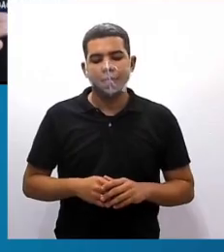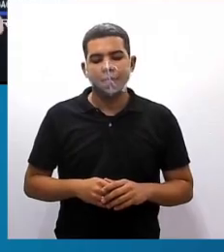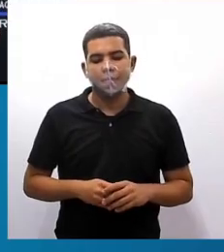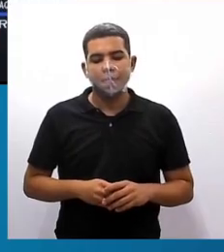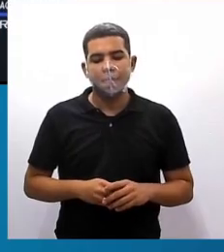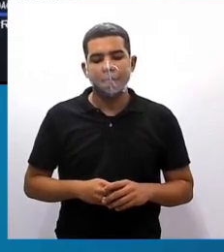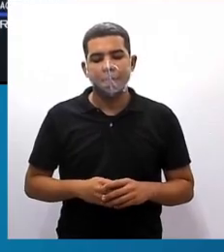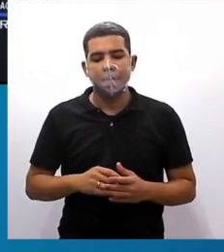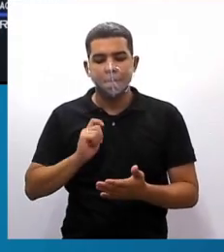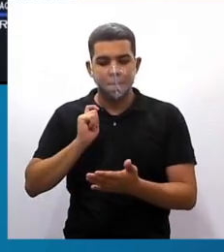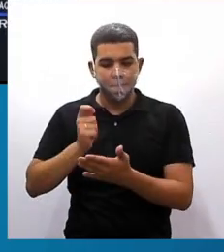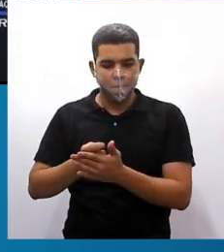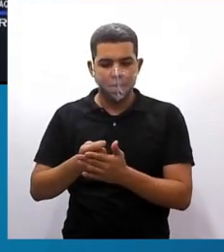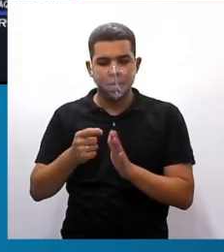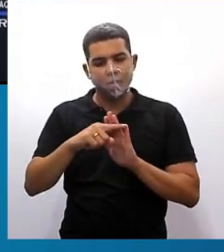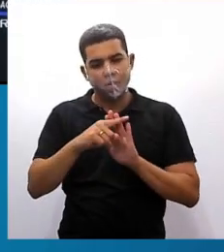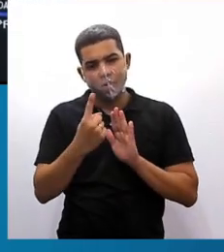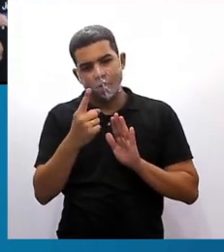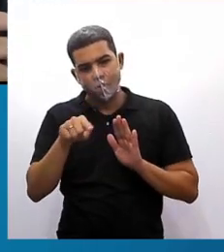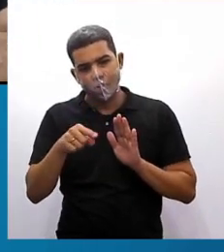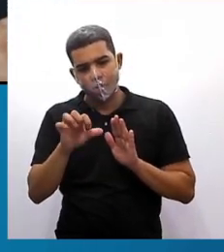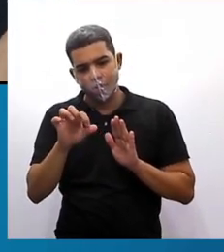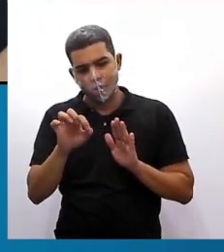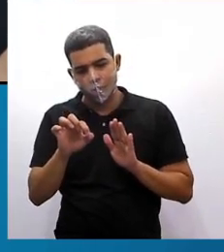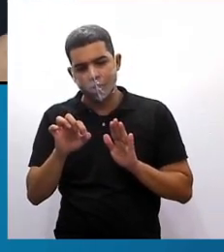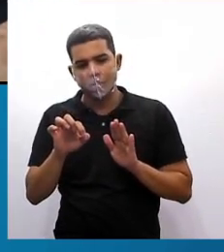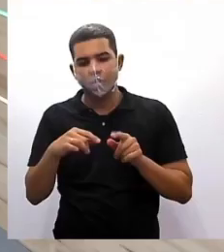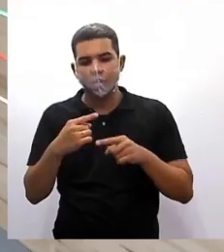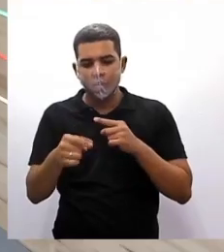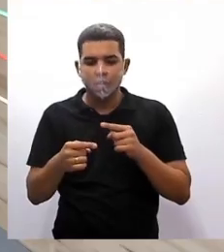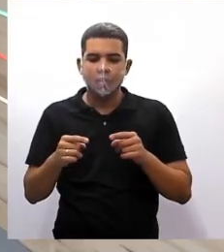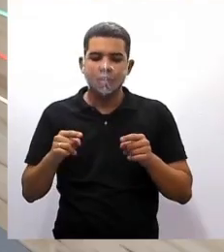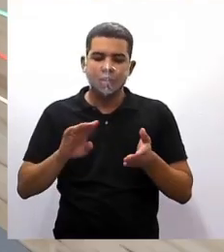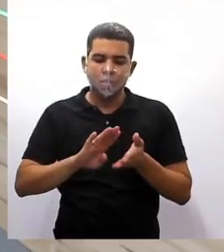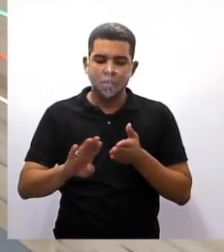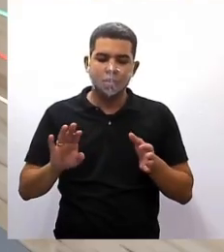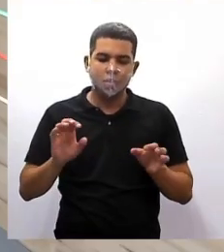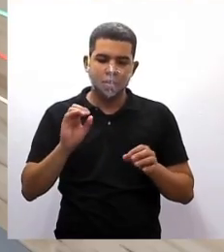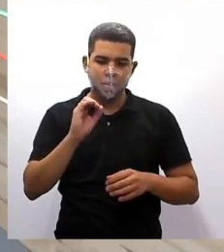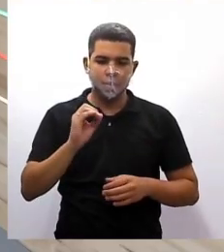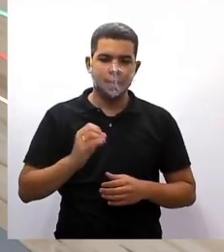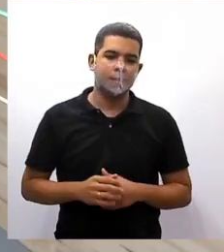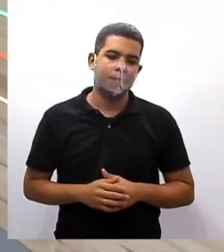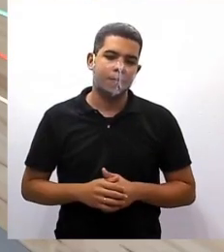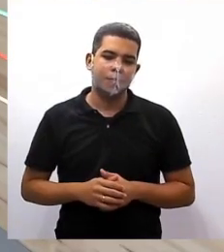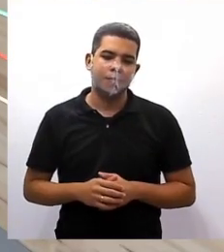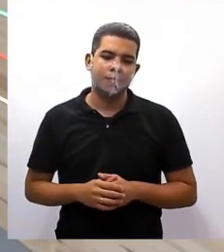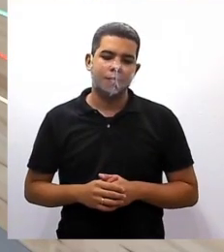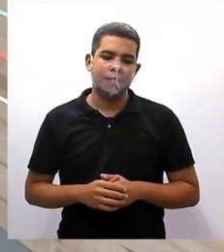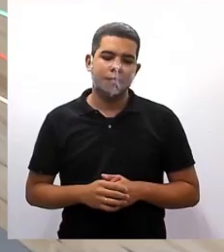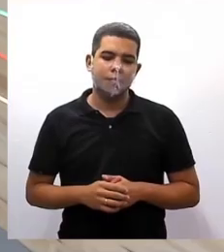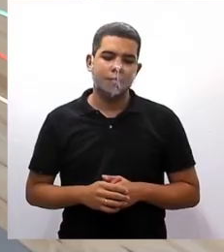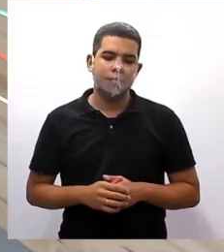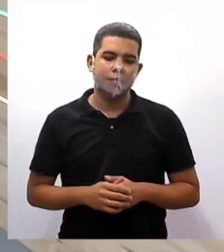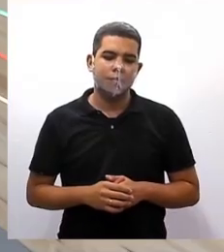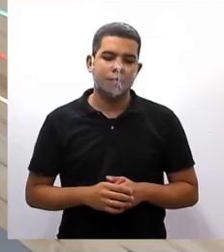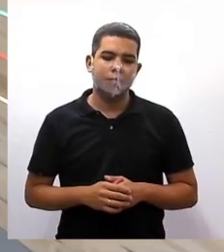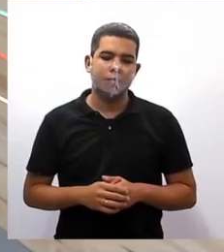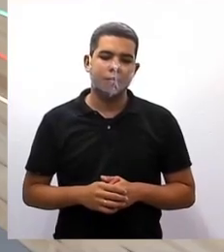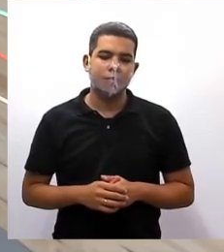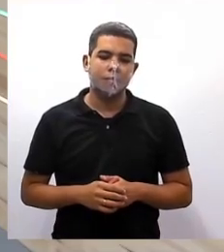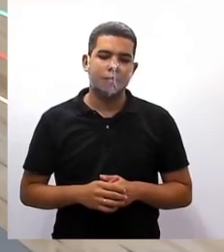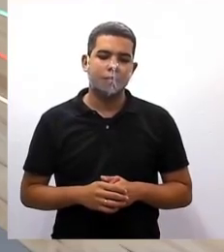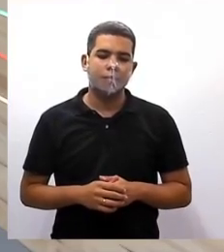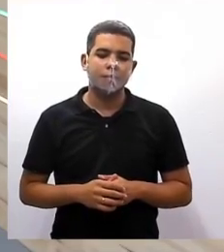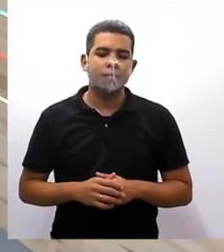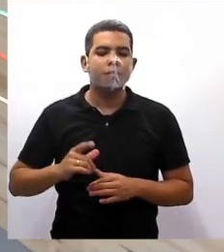1,90, ele fica com saldo 0. Massa, não é? Então, pessoal, é o seguinte. A gente viu a resolução da